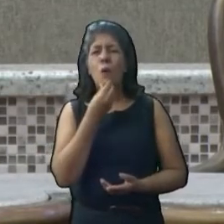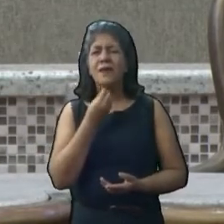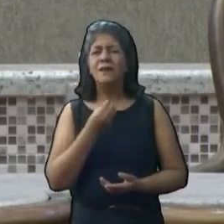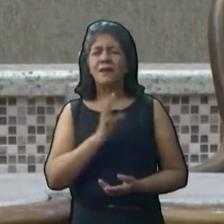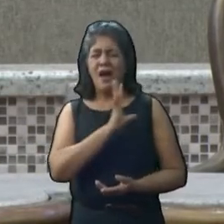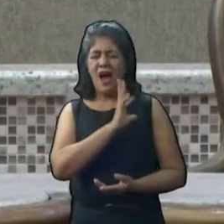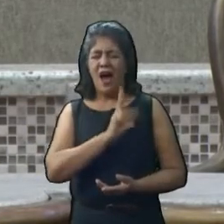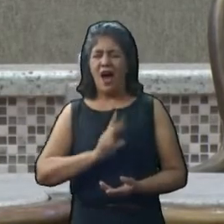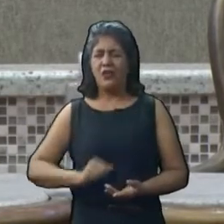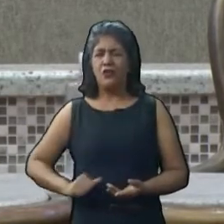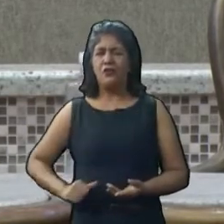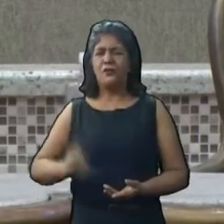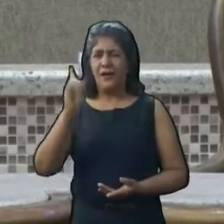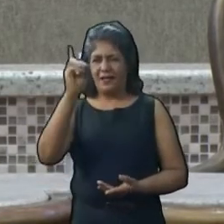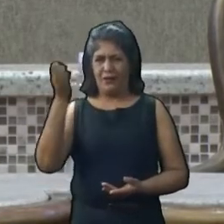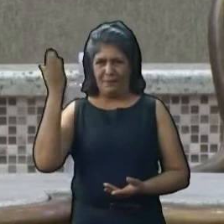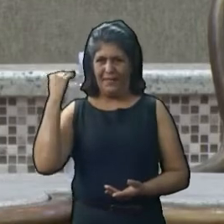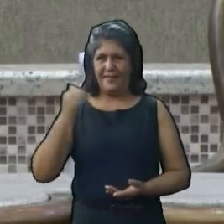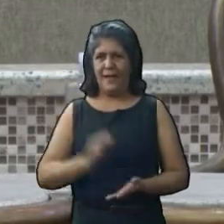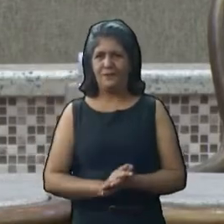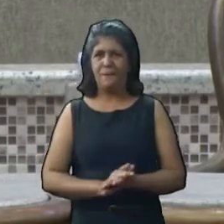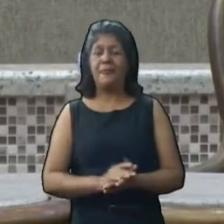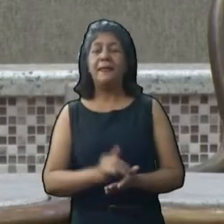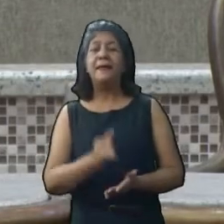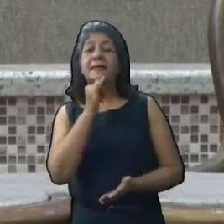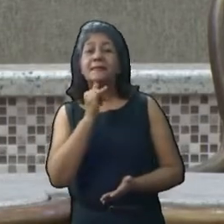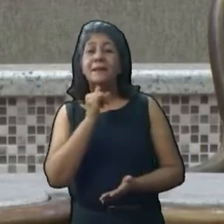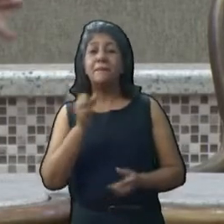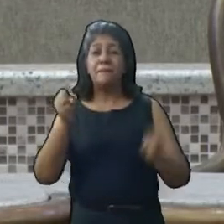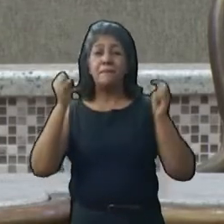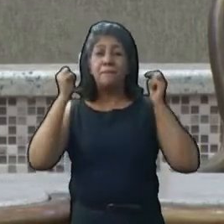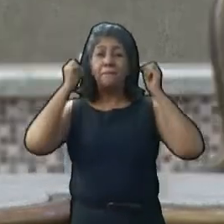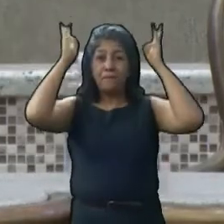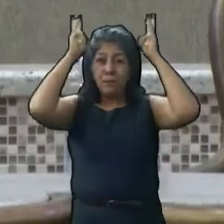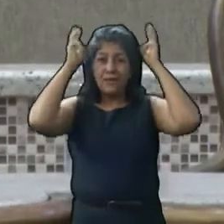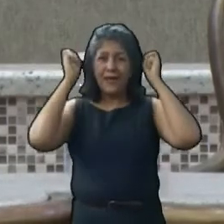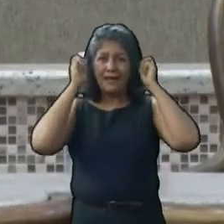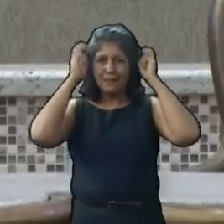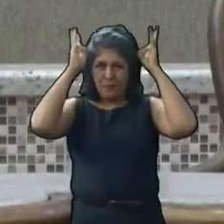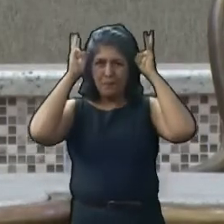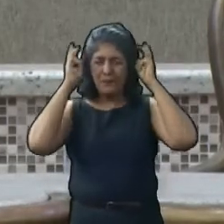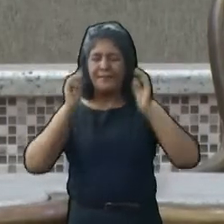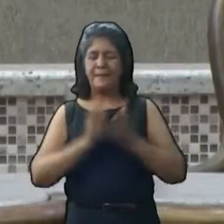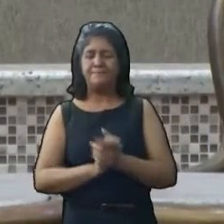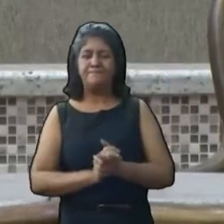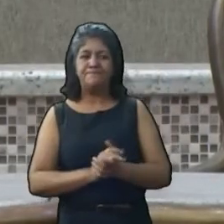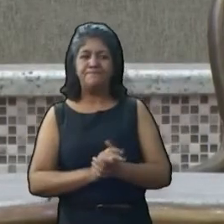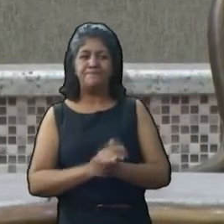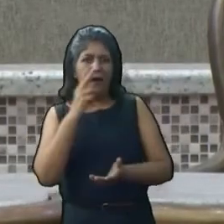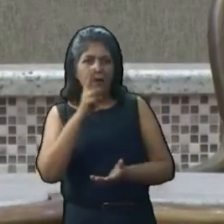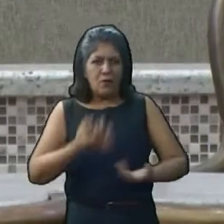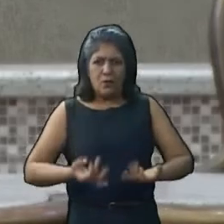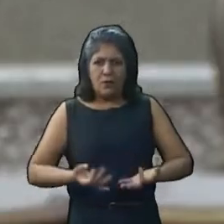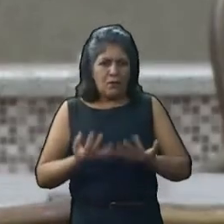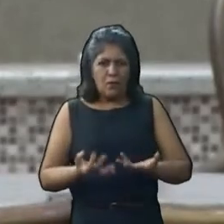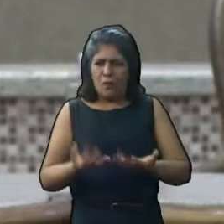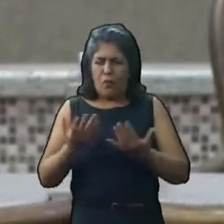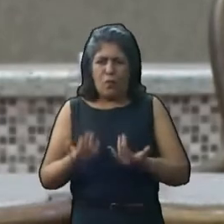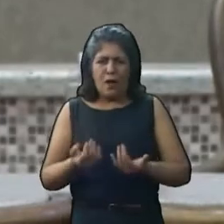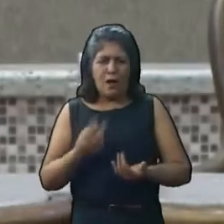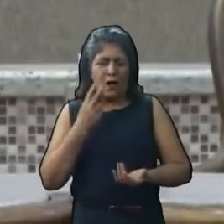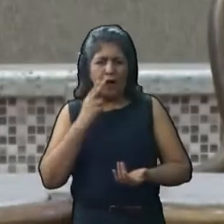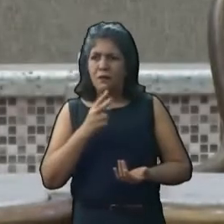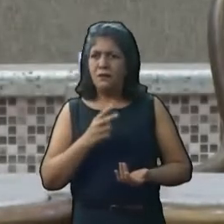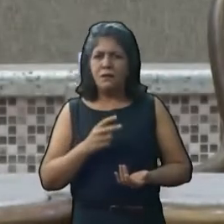ardendo uma coisa sobrenatural e ele disse que ele viu uma sarça dentro e ele e ele sabia que aquilo ali era algumas